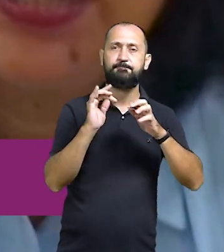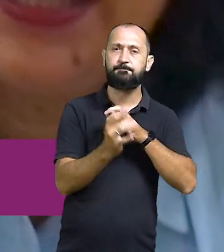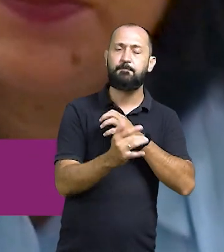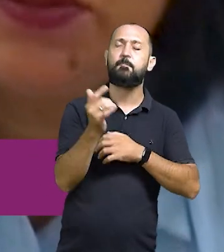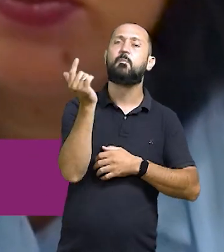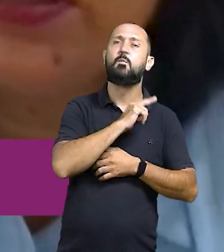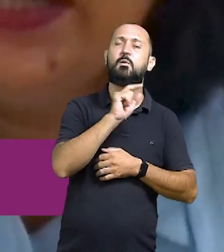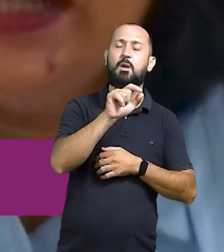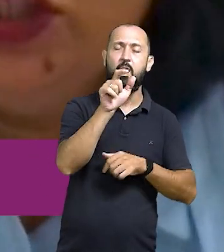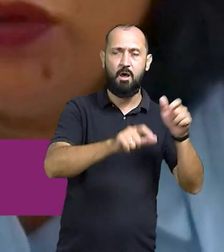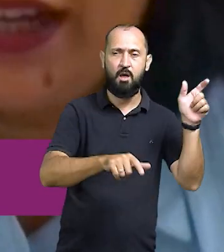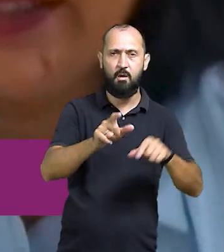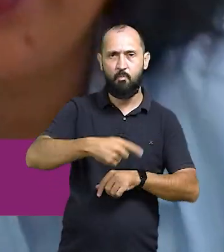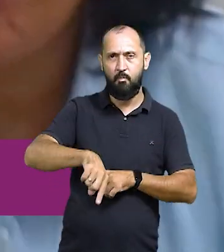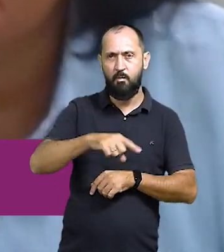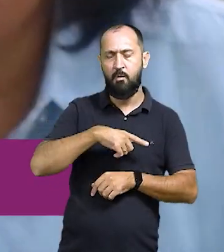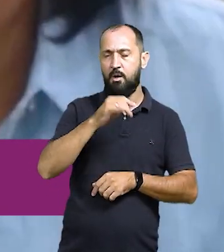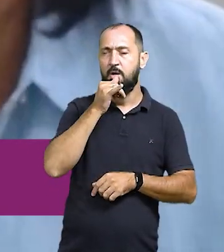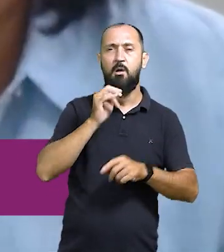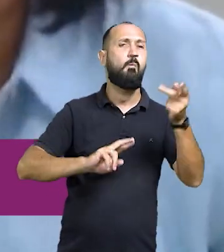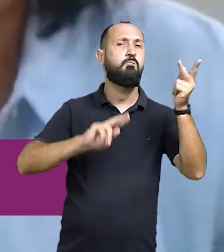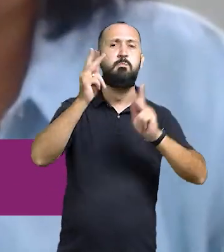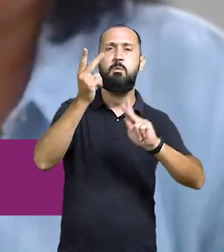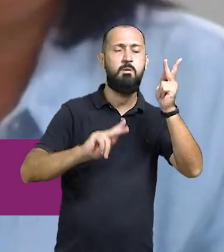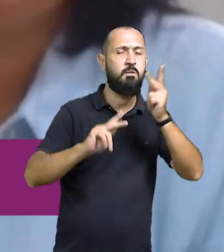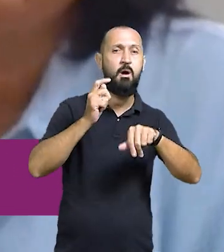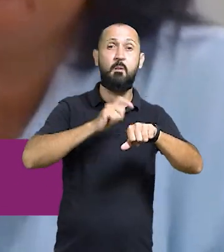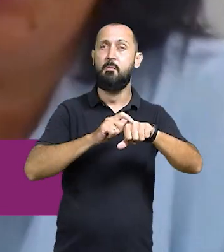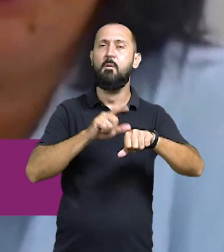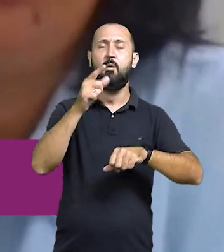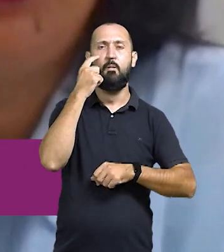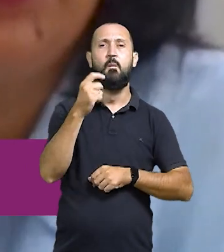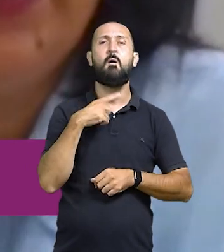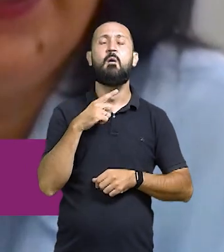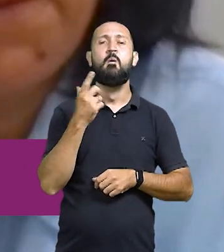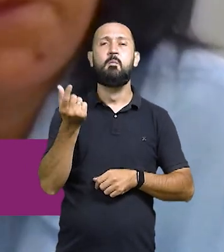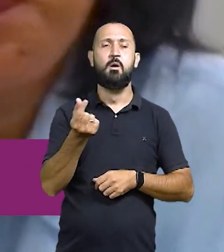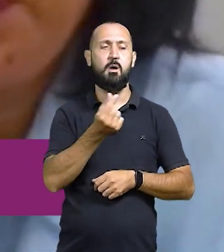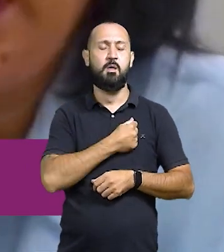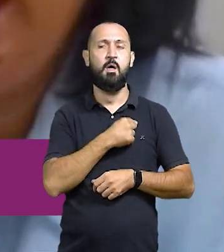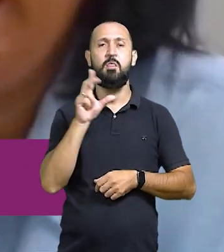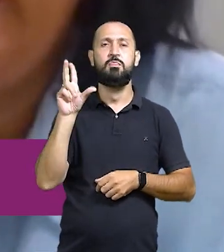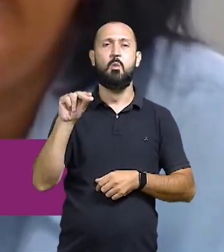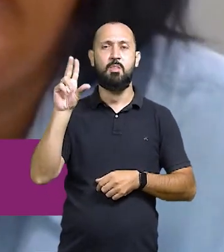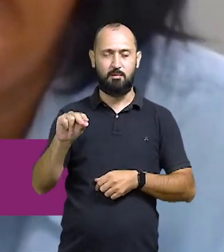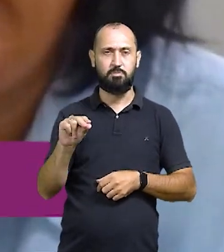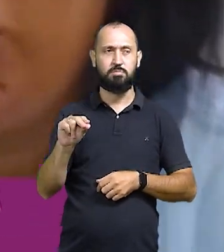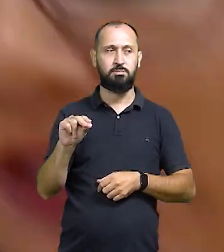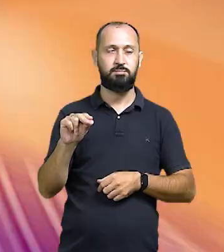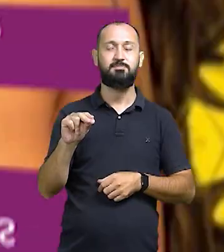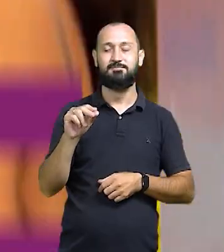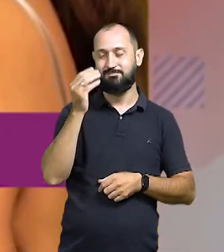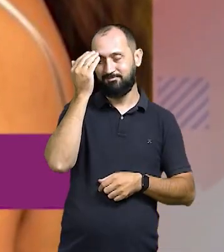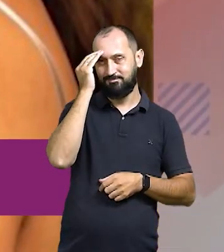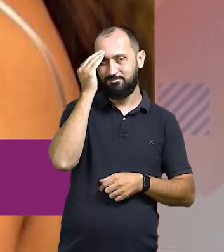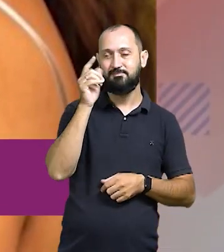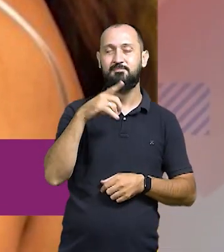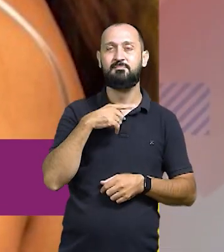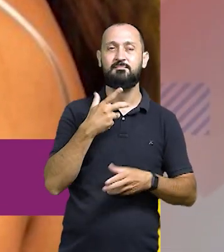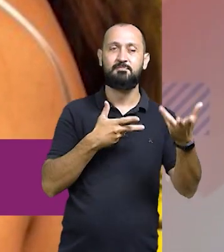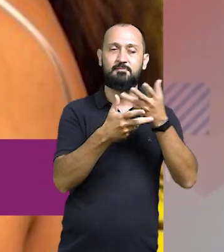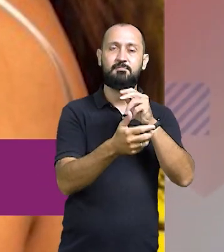vai fazer, junto com a Subsecretaria da Pessoa Idosa, Cine e Maturidade, né, para levar discussões inerentes à vida das